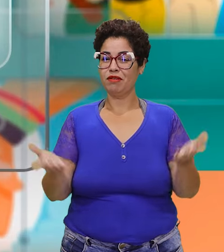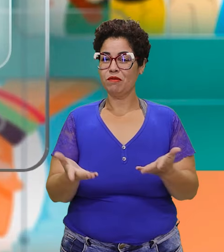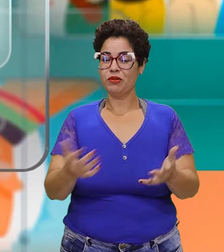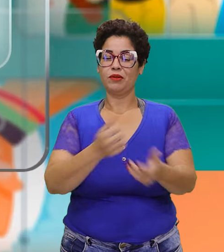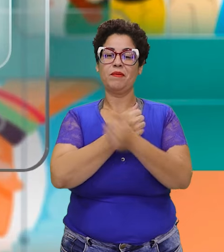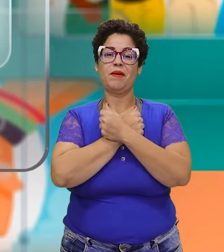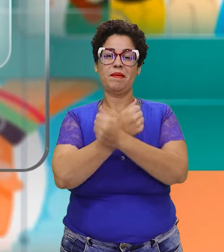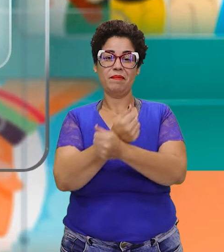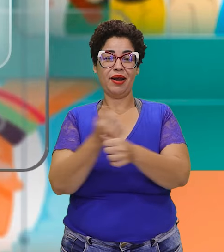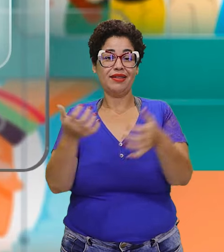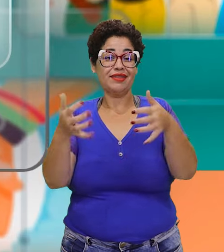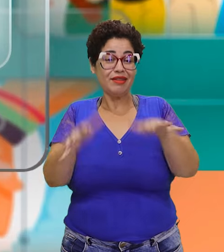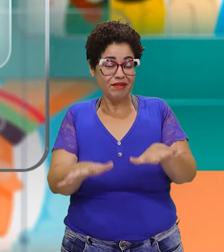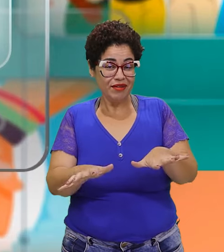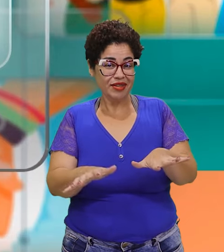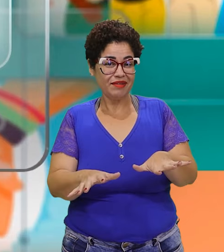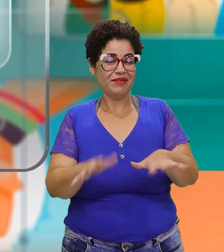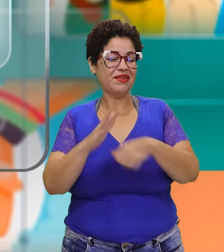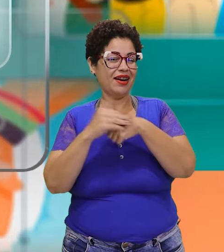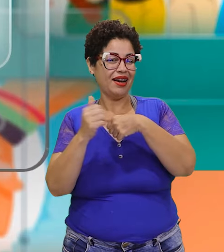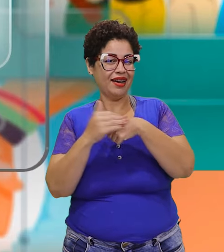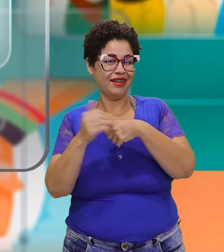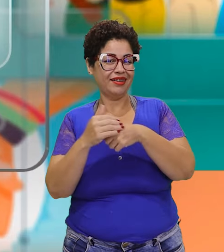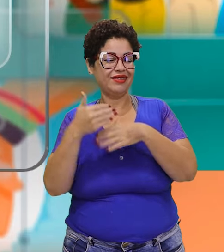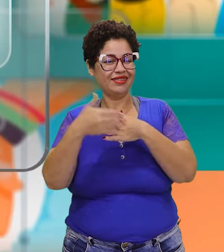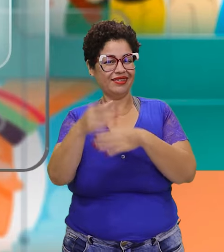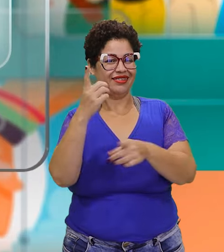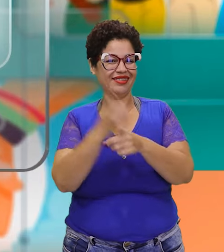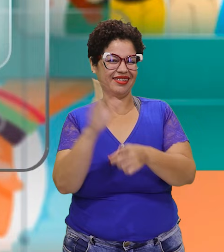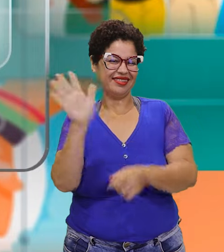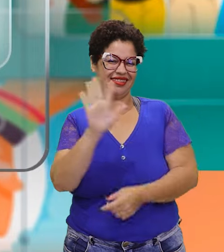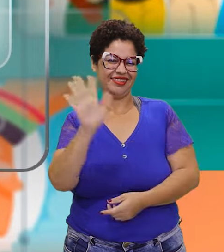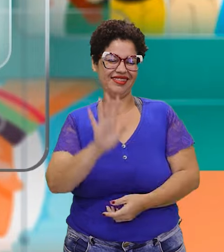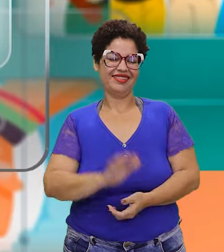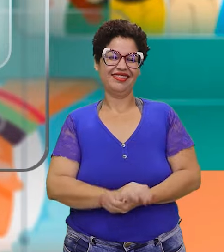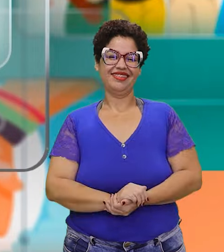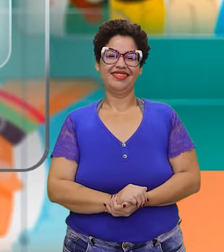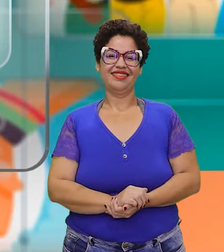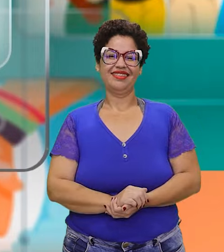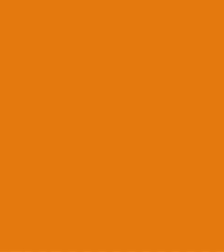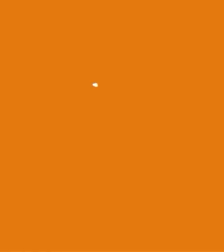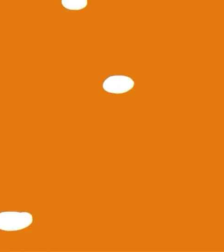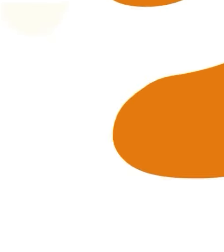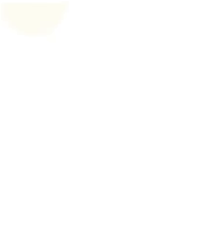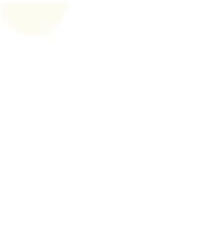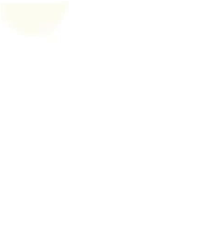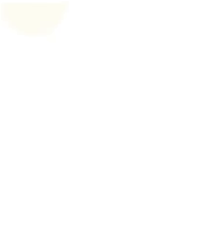gostado do programa de hoje. Um abraço inclusivo, cheio de carinho e até mais!